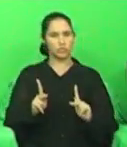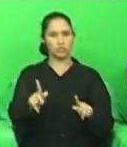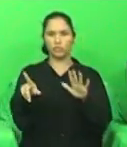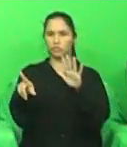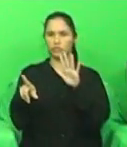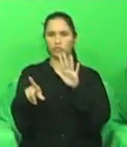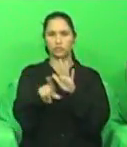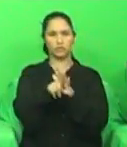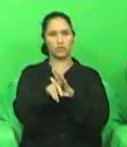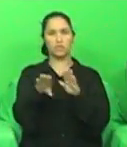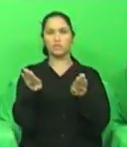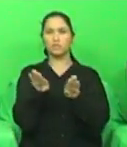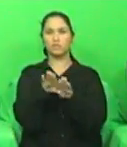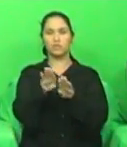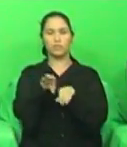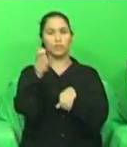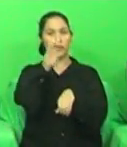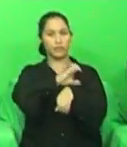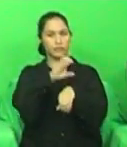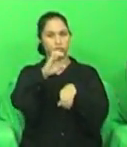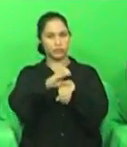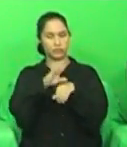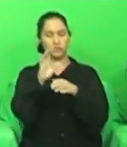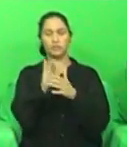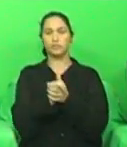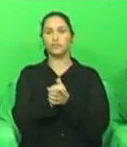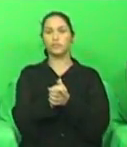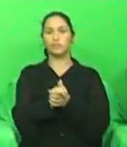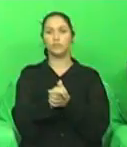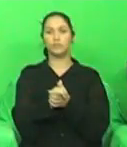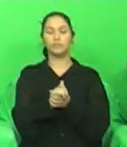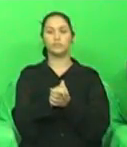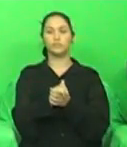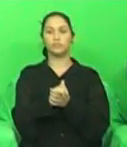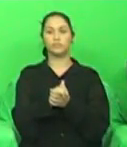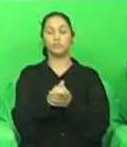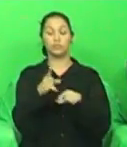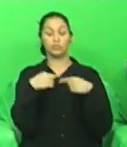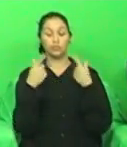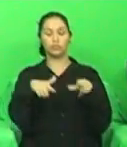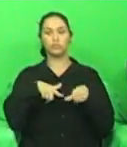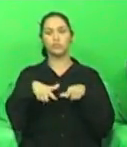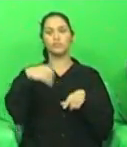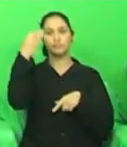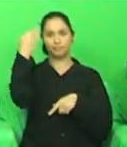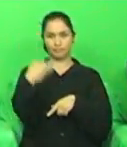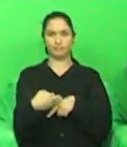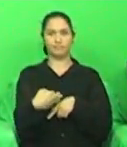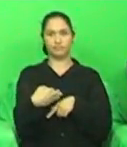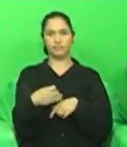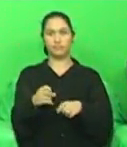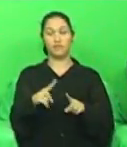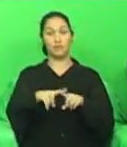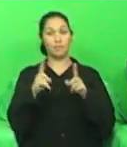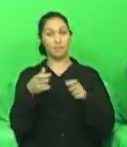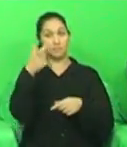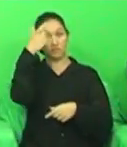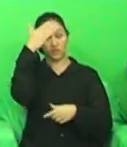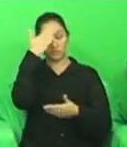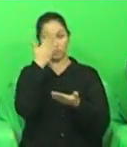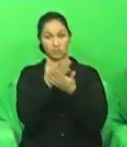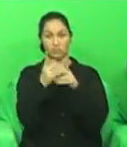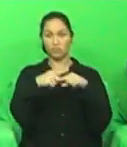ao ponto de não comprometer o nosso trabalho mas quem sabe em conjunto a gente possa fazer um grande debate